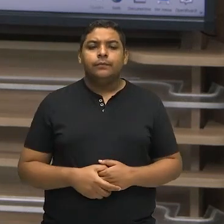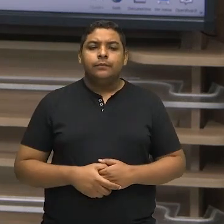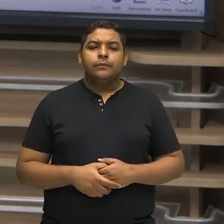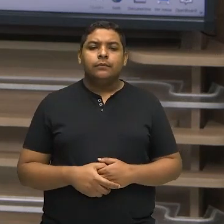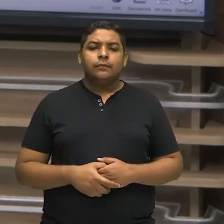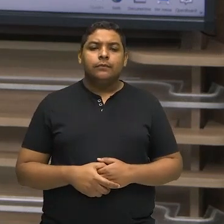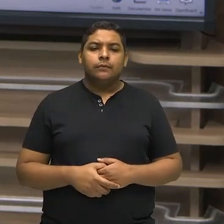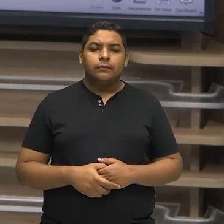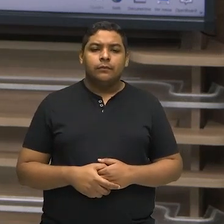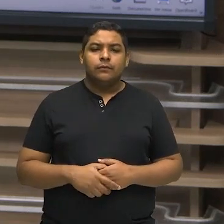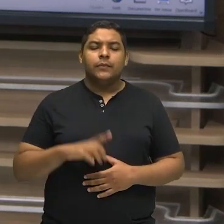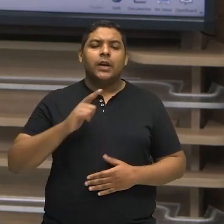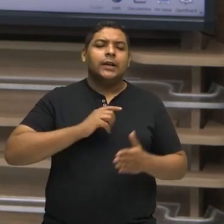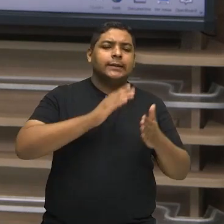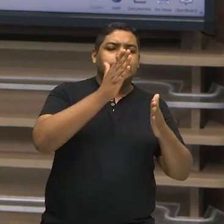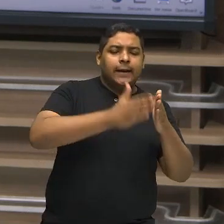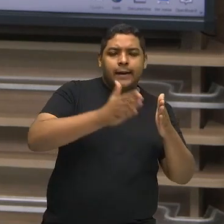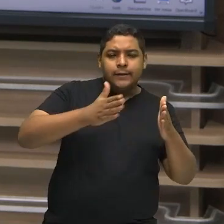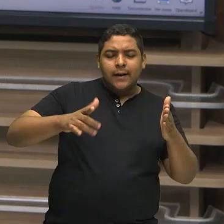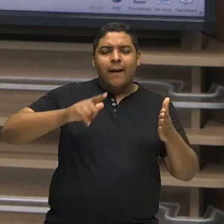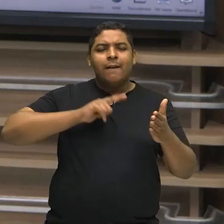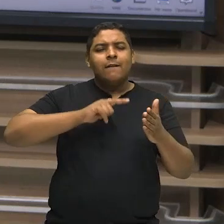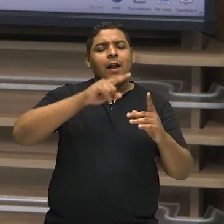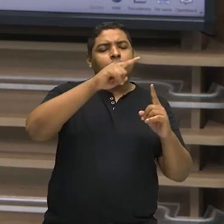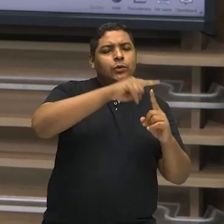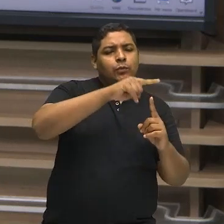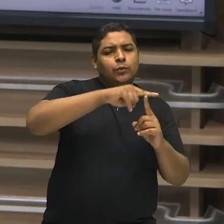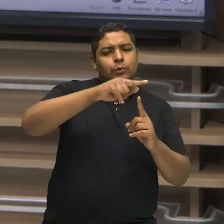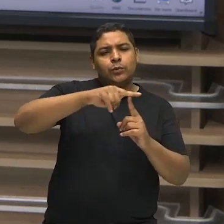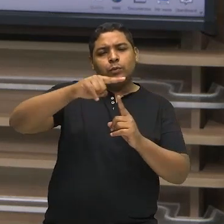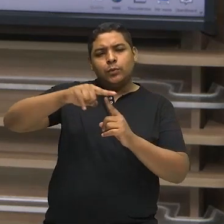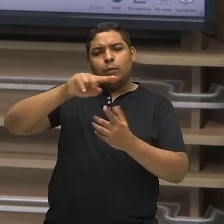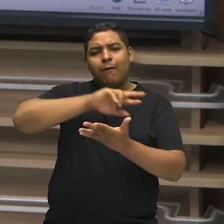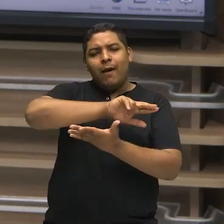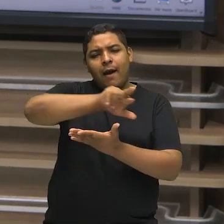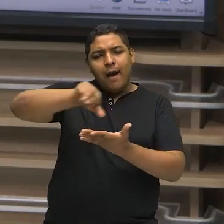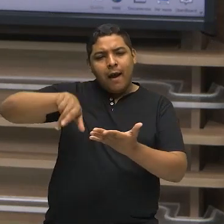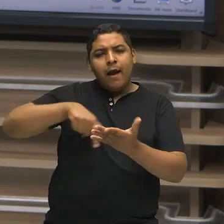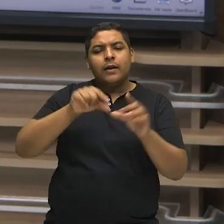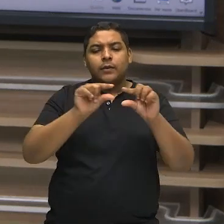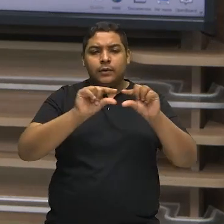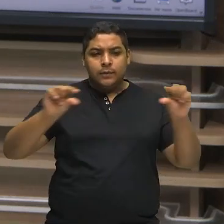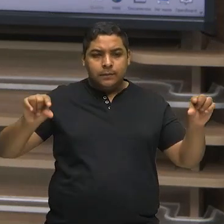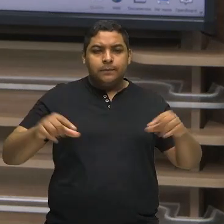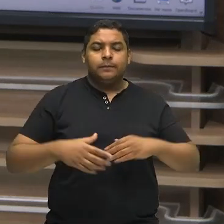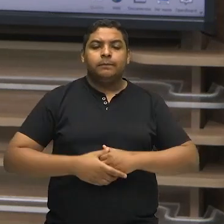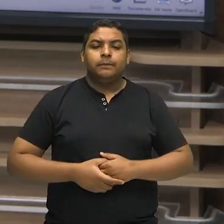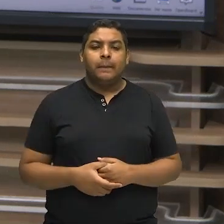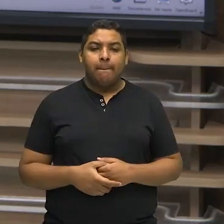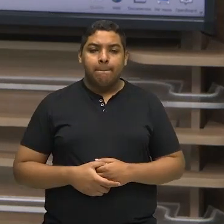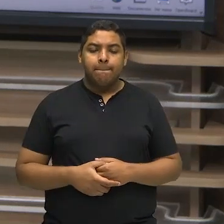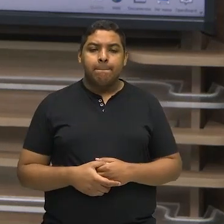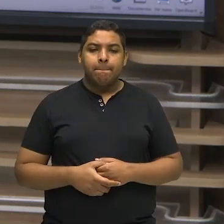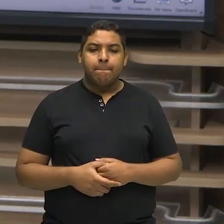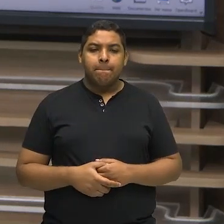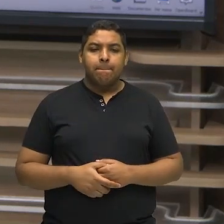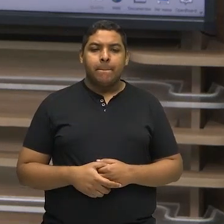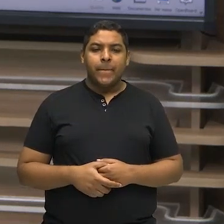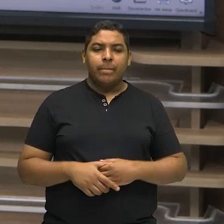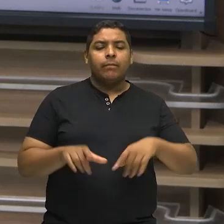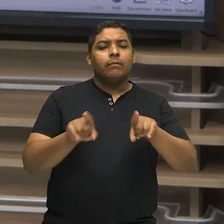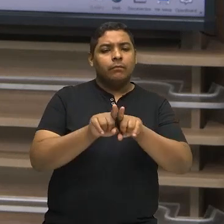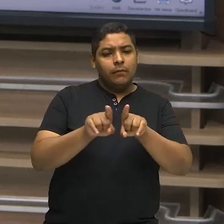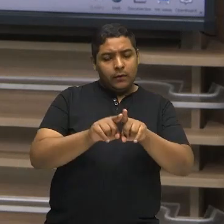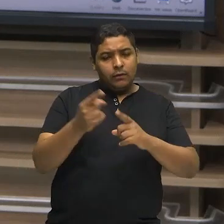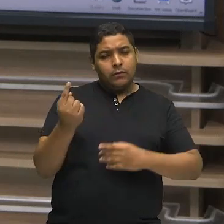linha tracejada, viram linha cheia, então são diversas classificações da linha. Nós vimos também sobre o ponto,